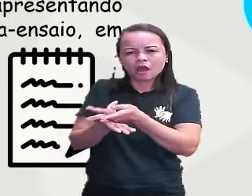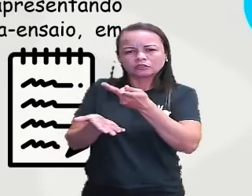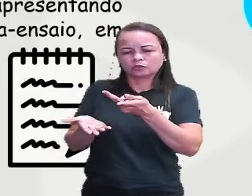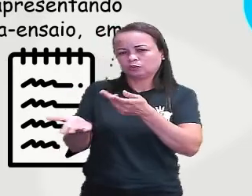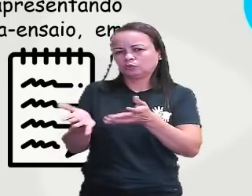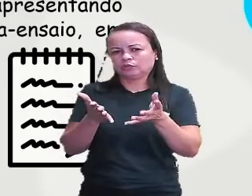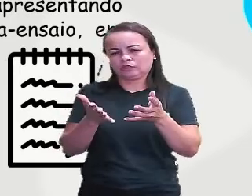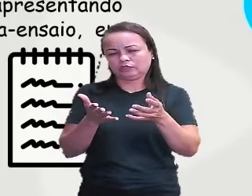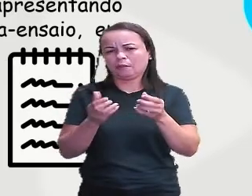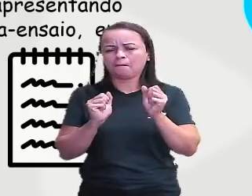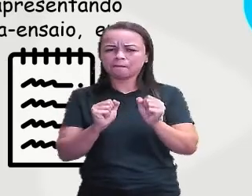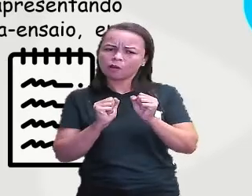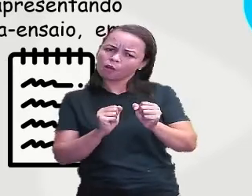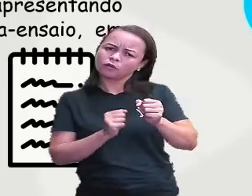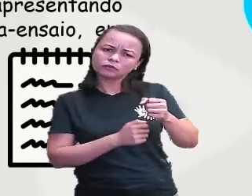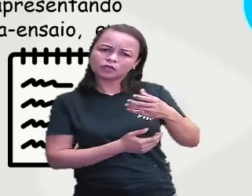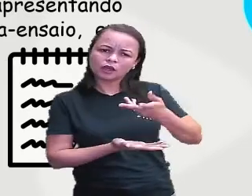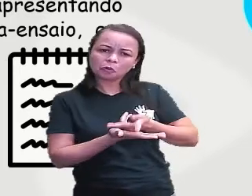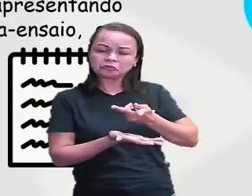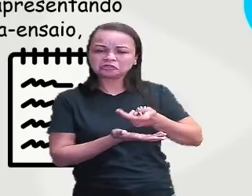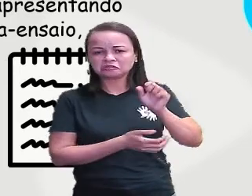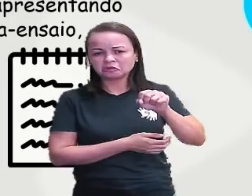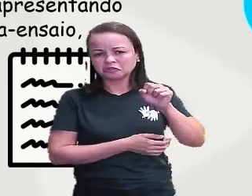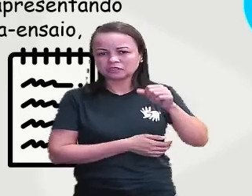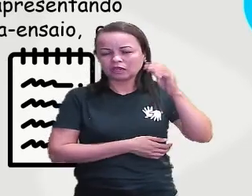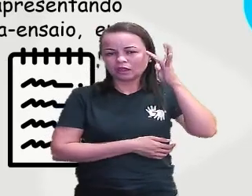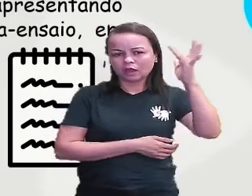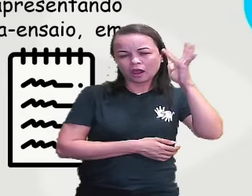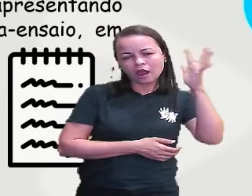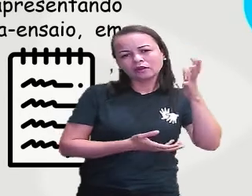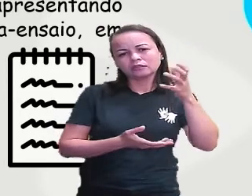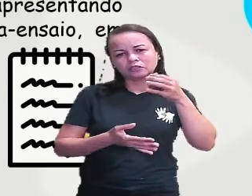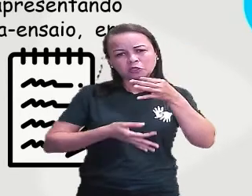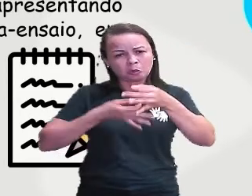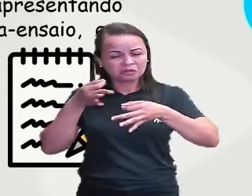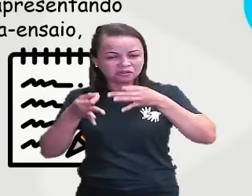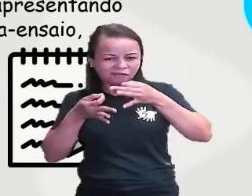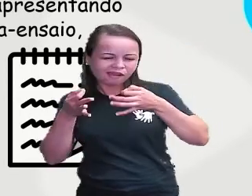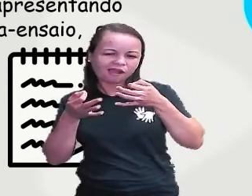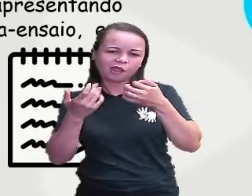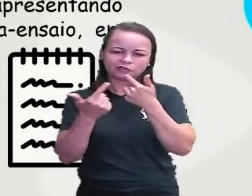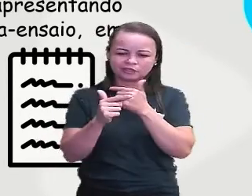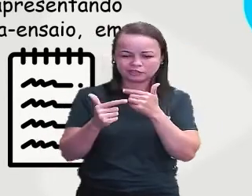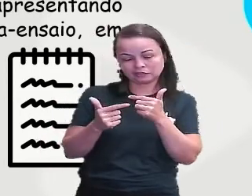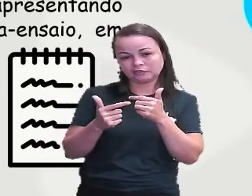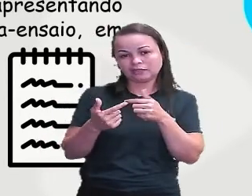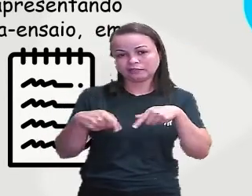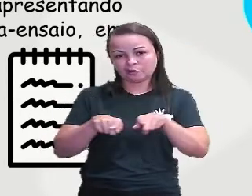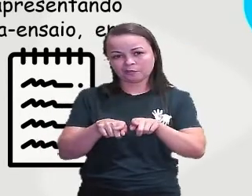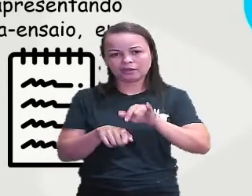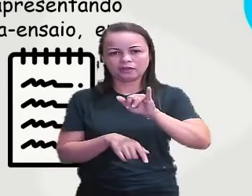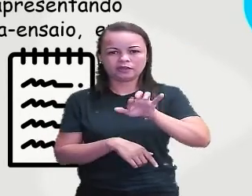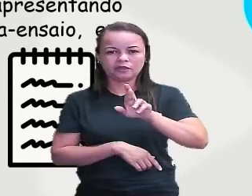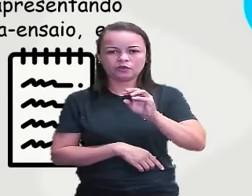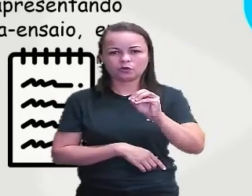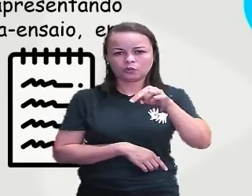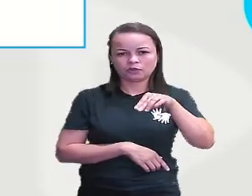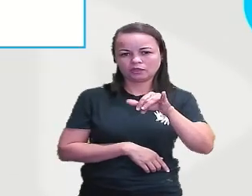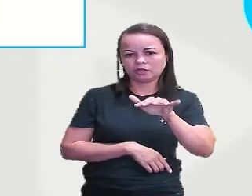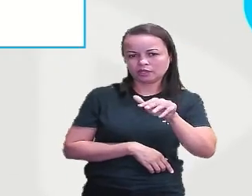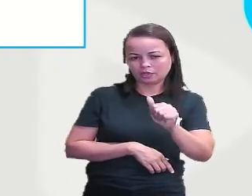pode levar a certo humor, né? A certo sarcasmo e também uma ironia ali, dependendo do